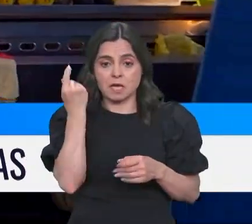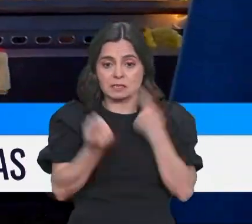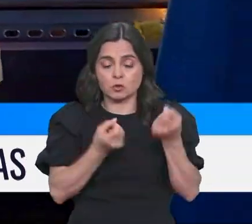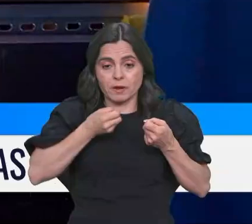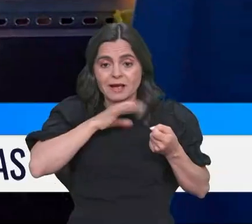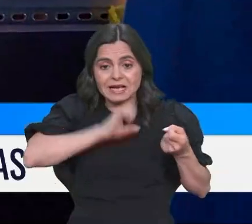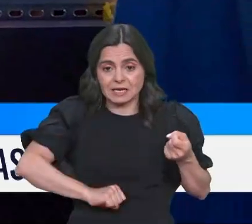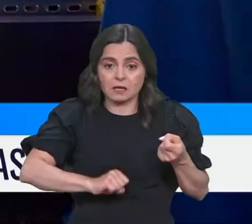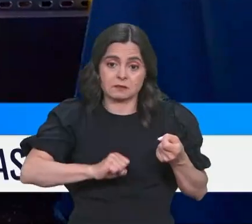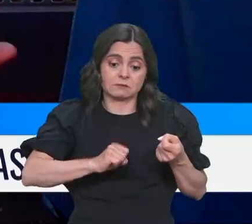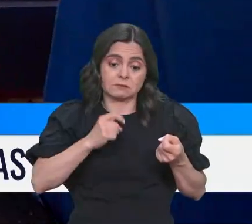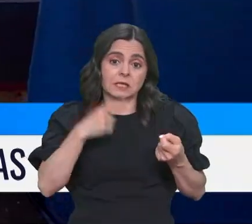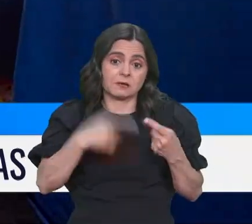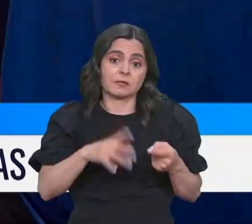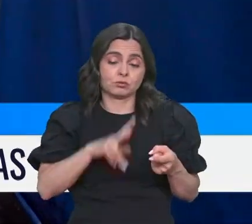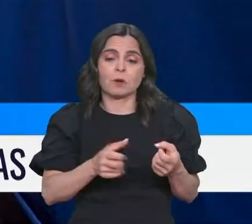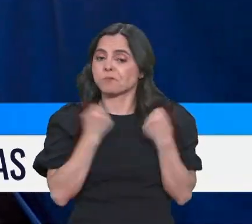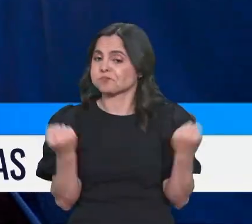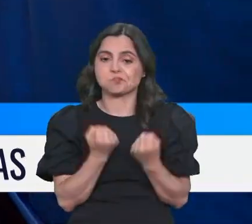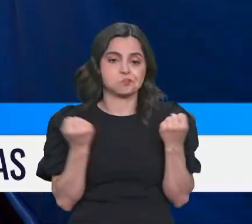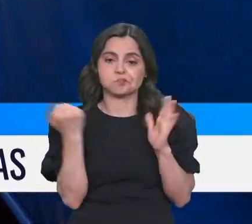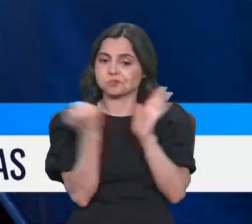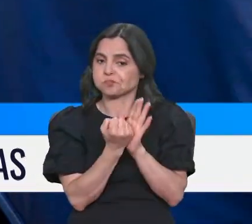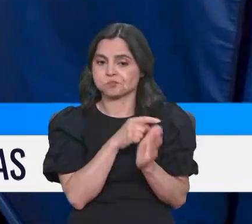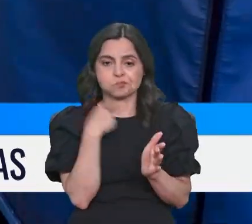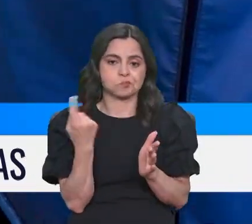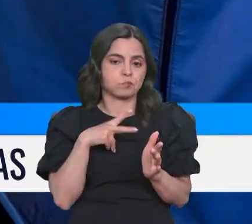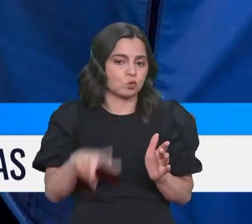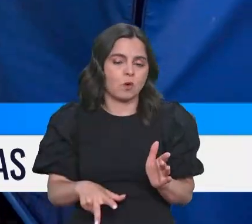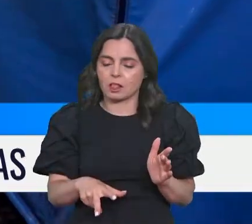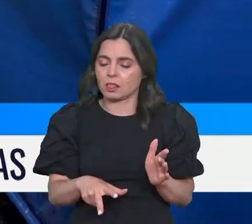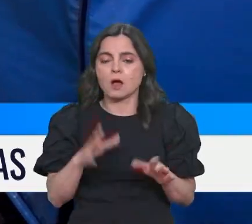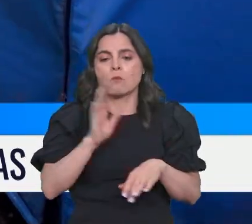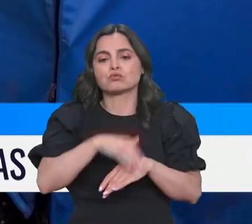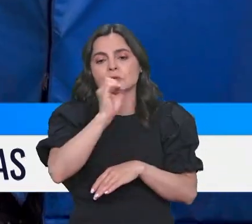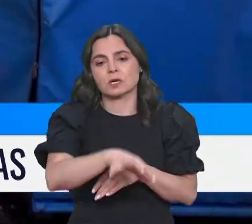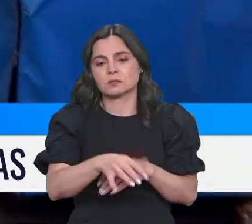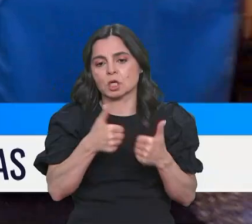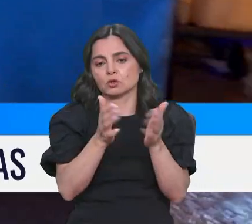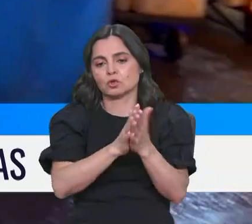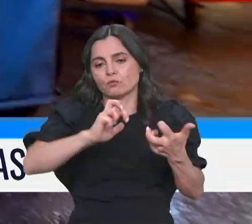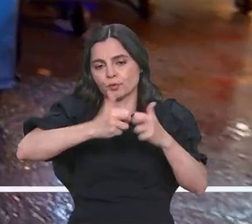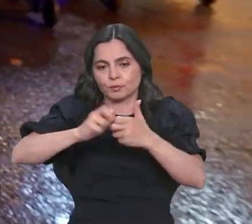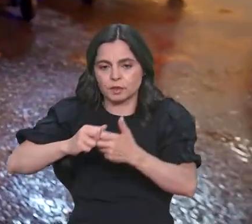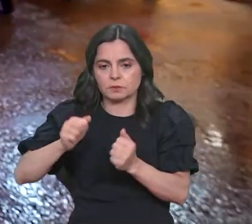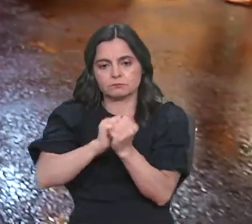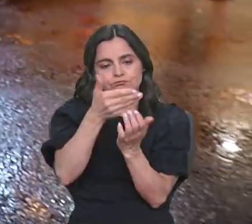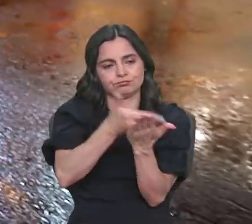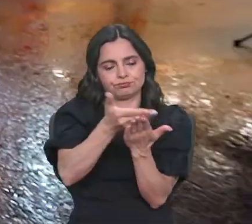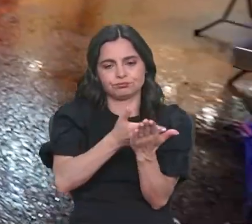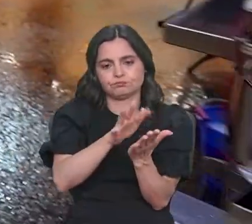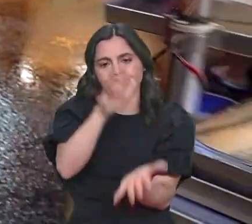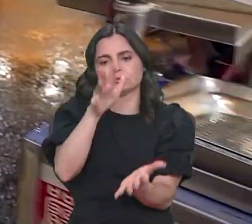com a nacionalidade portuguesa, mas não conseguem ser registadas em Portugal devido a todos os problemas burocráticos